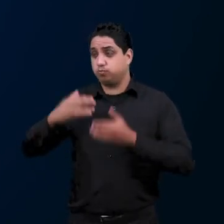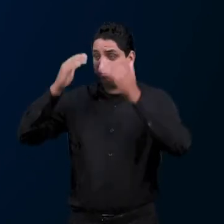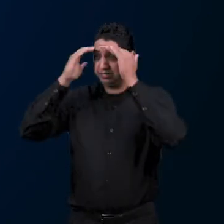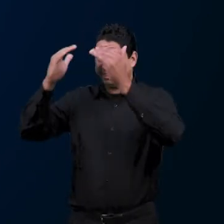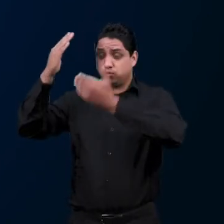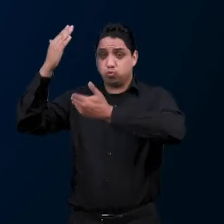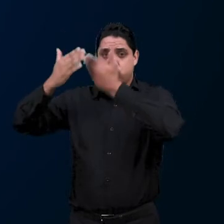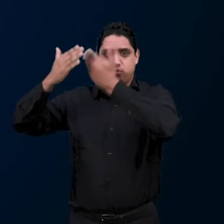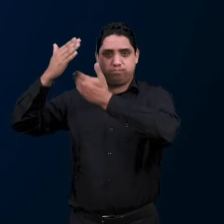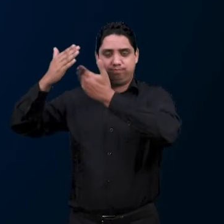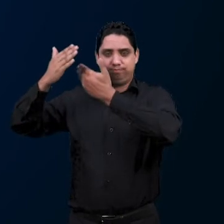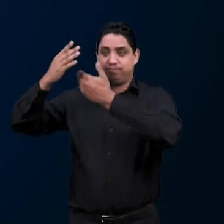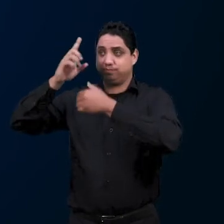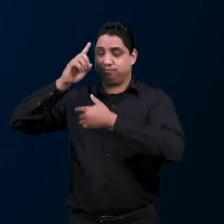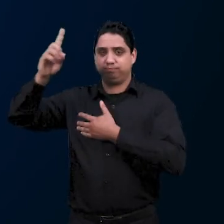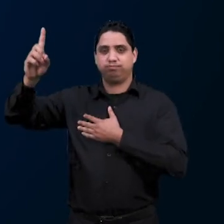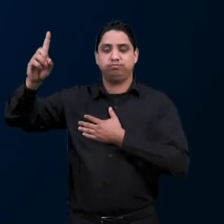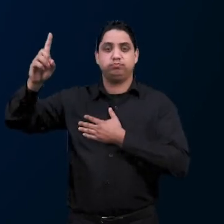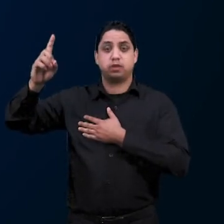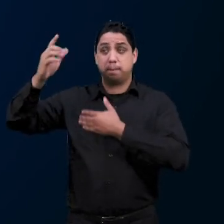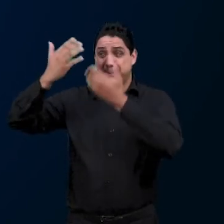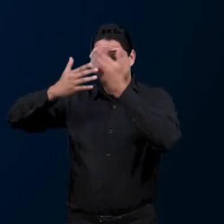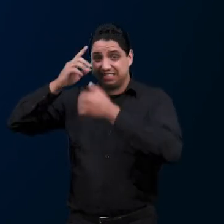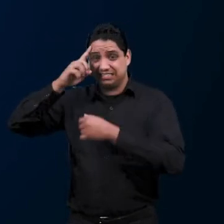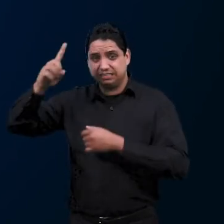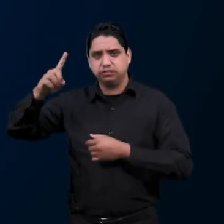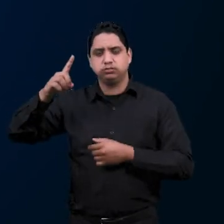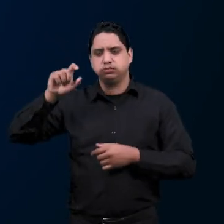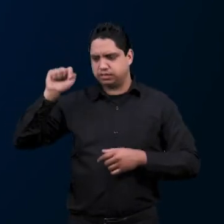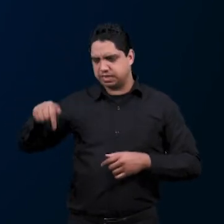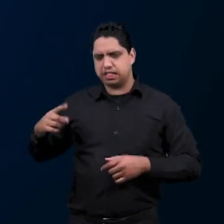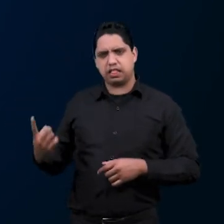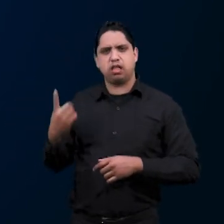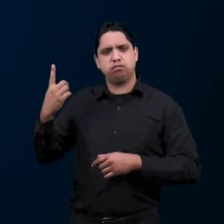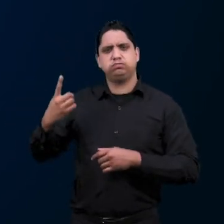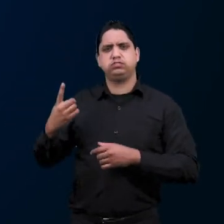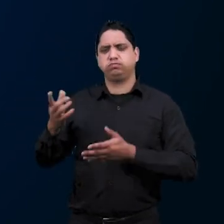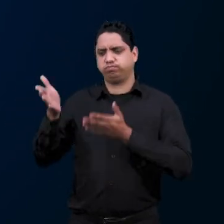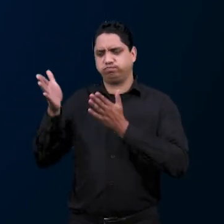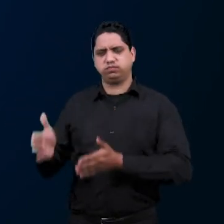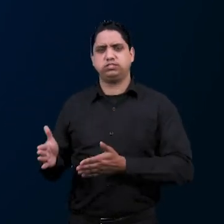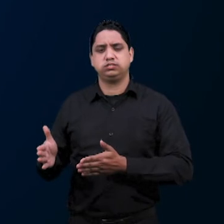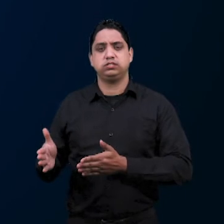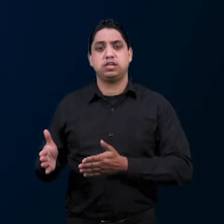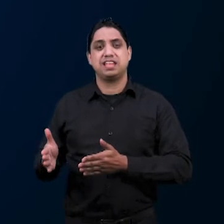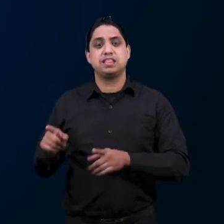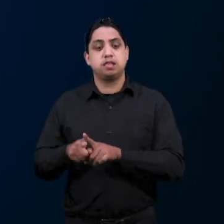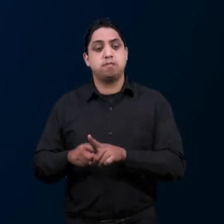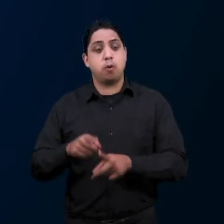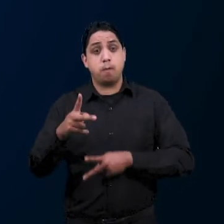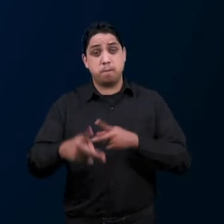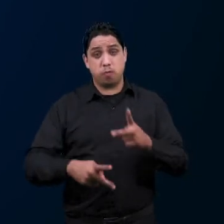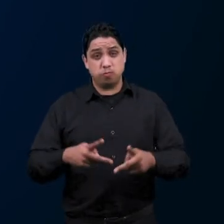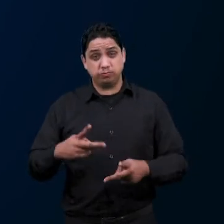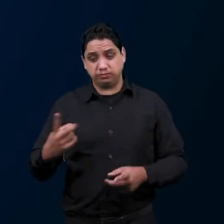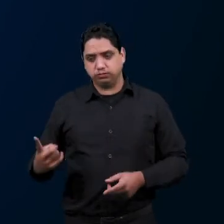obediência. Diante de Deus, Davi foi homem segundo o coração de Deus. E diante dos